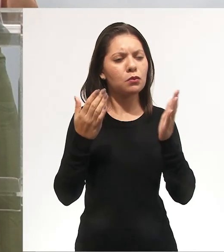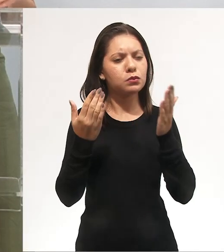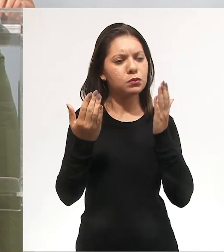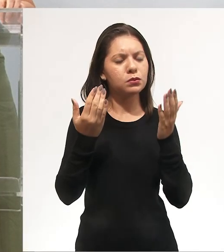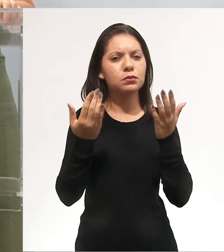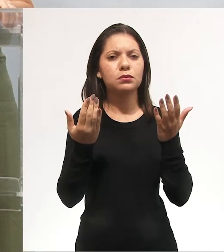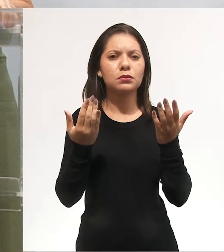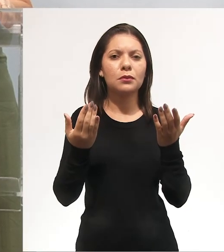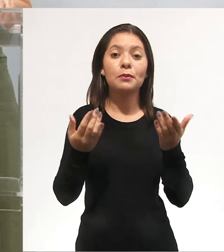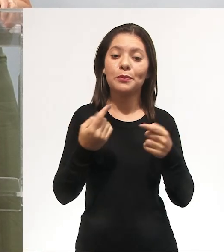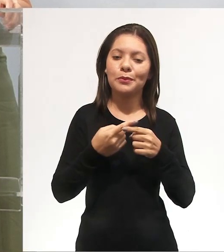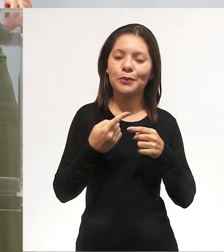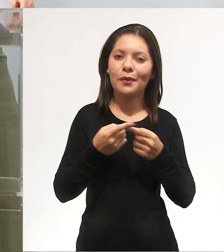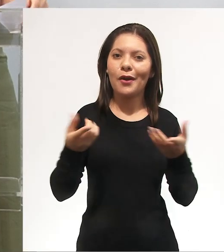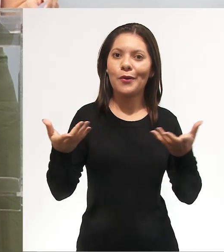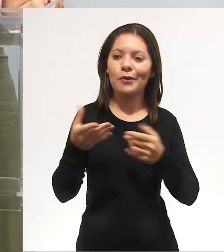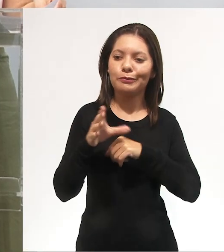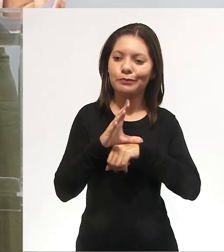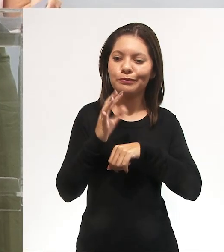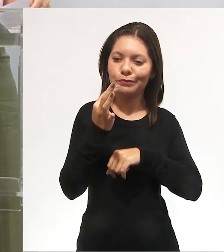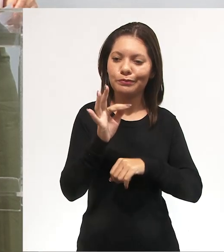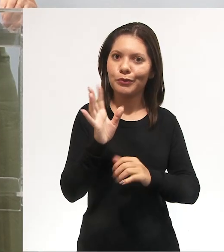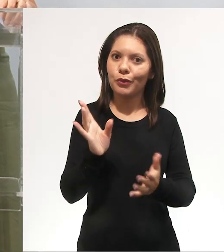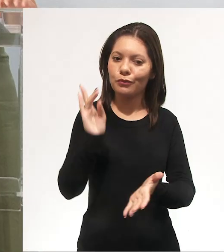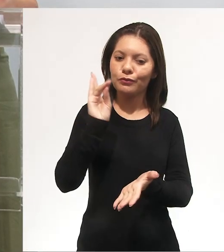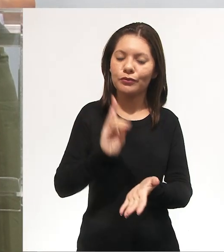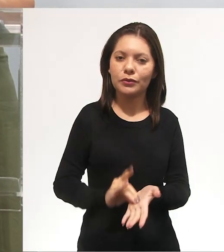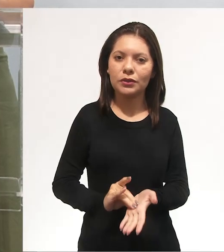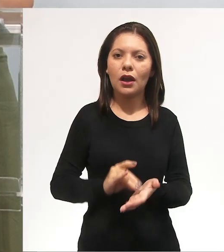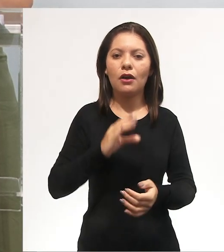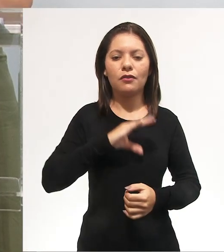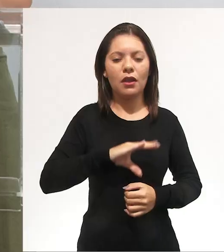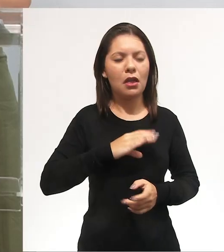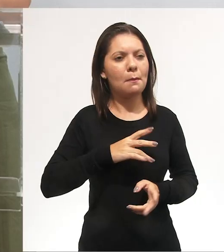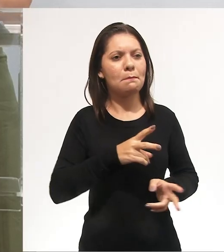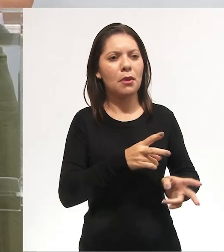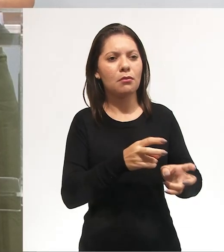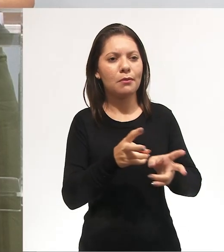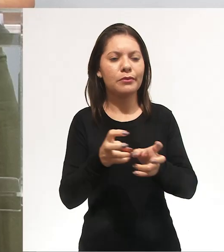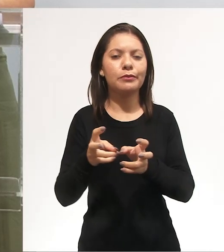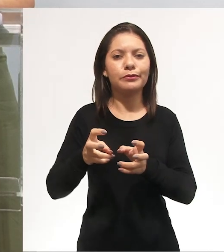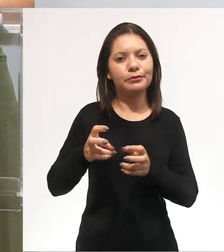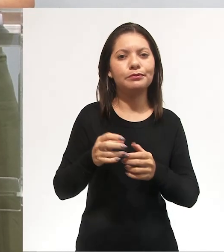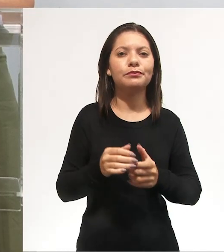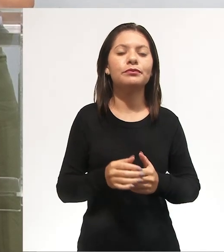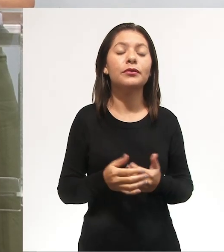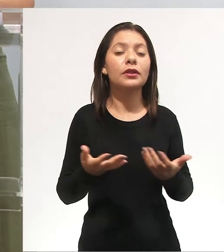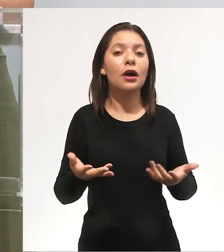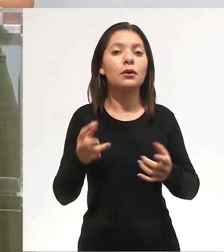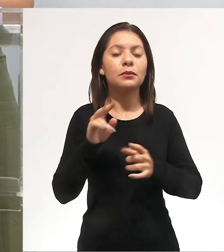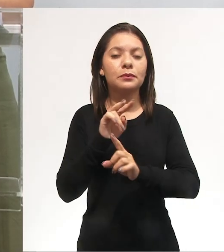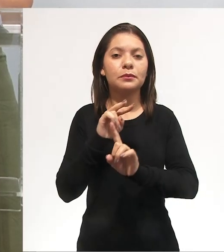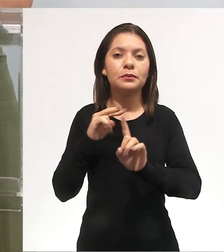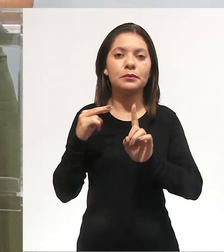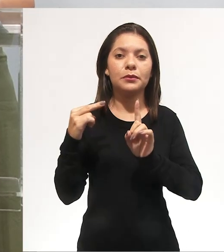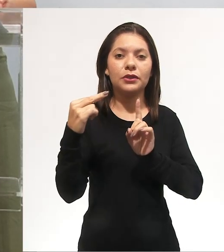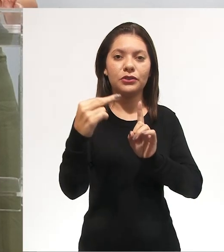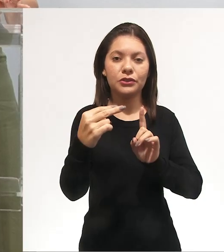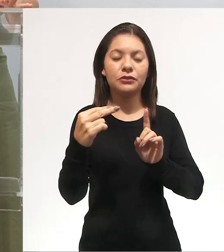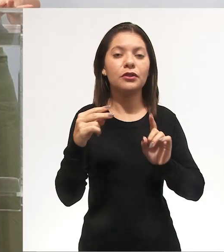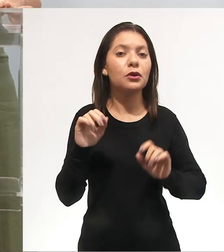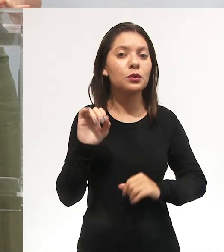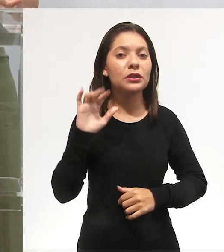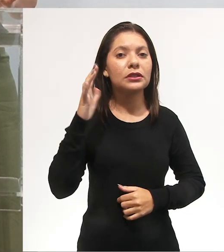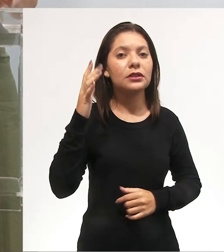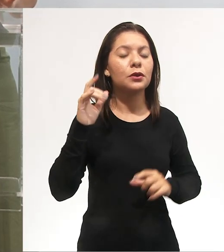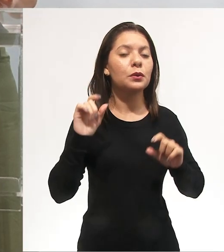nova realidade que estava sendo vivenciada. Então, nessa perspectiva, nós